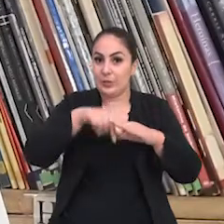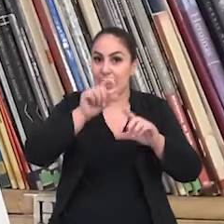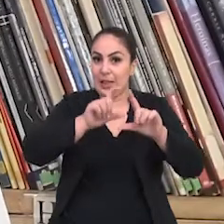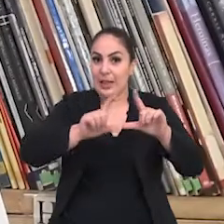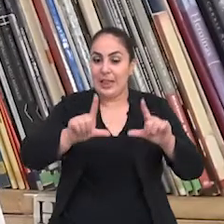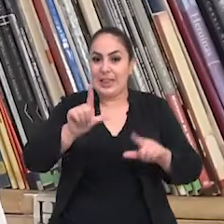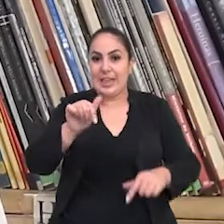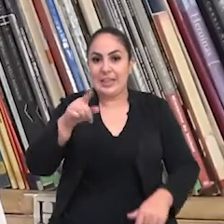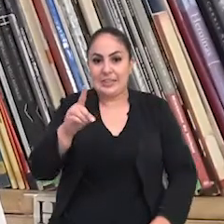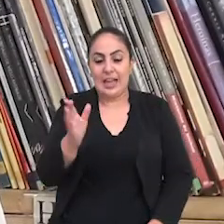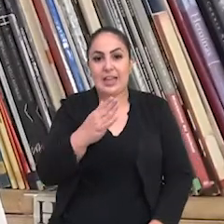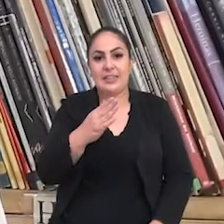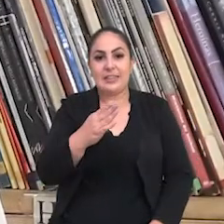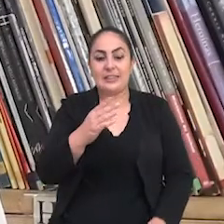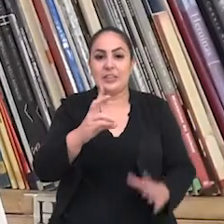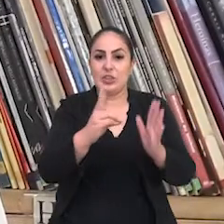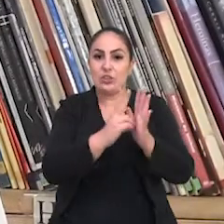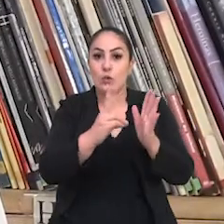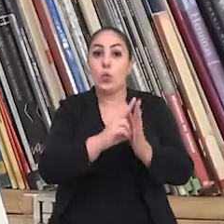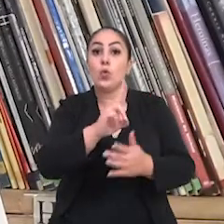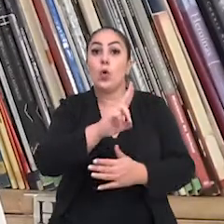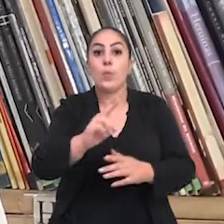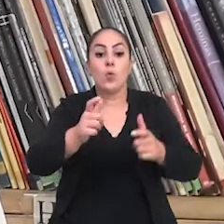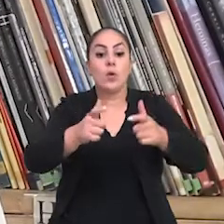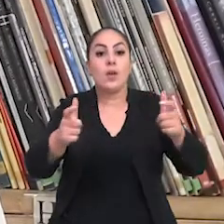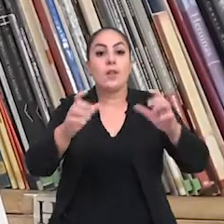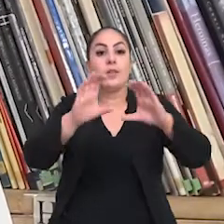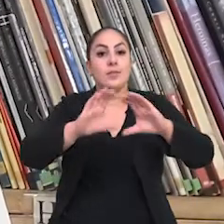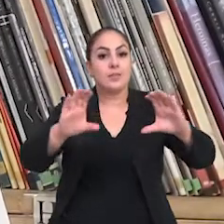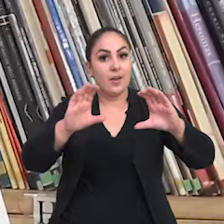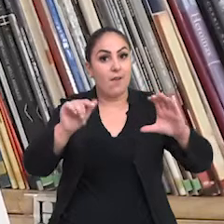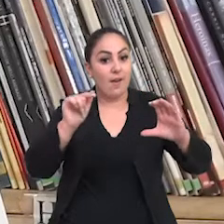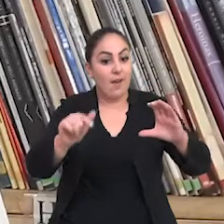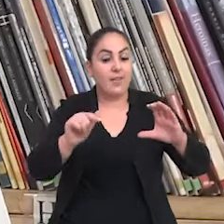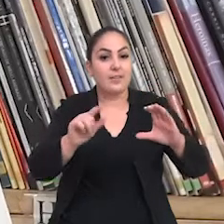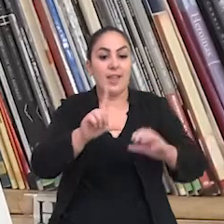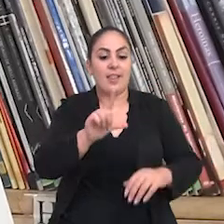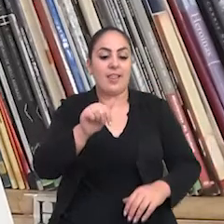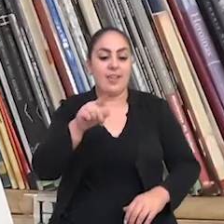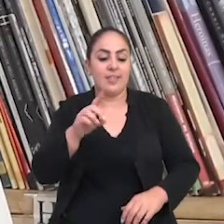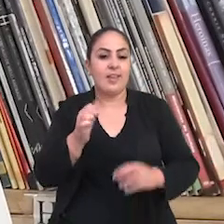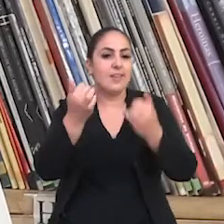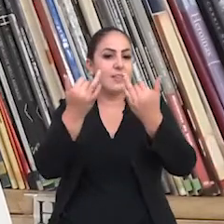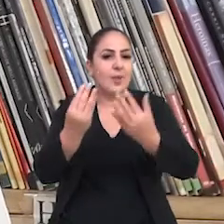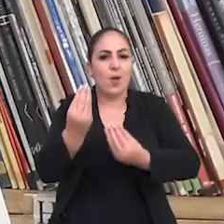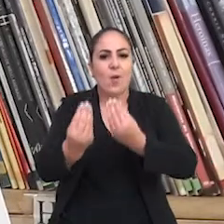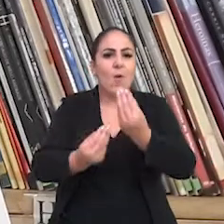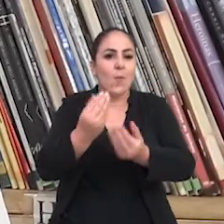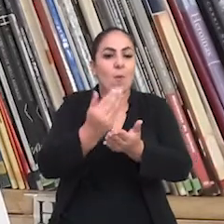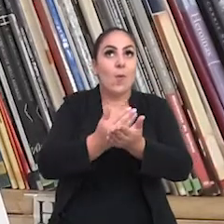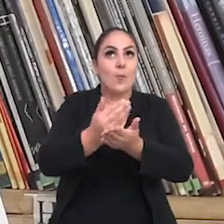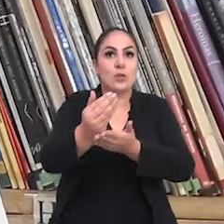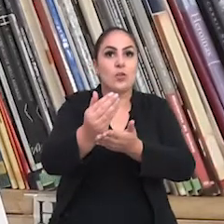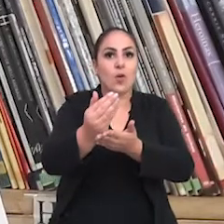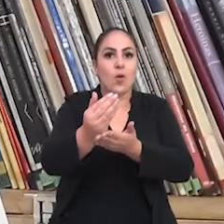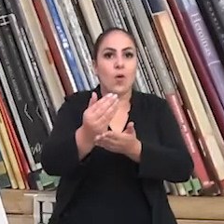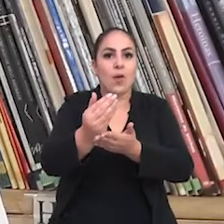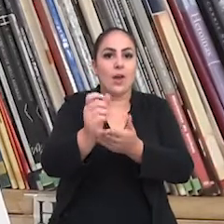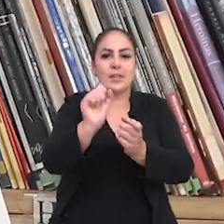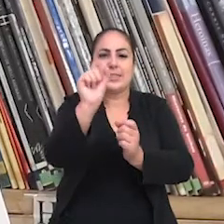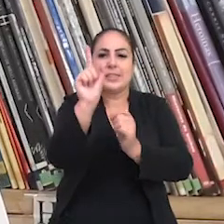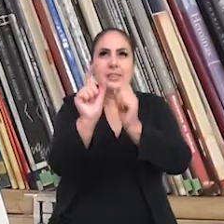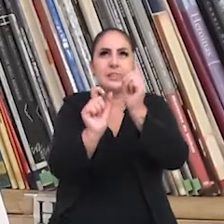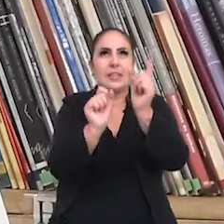selecionamos uma lenda indígena chamada O Grande Céu. Essa lenda procura explicar como surgiram as